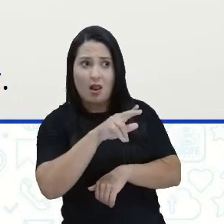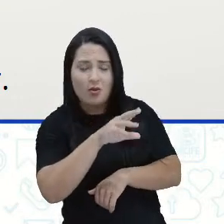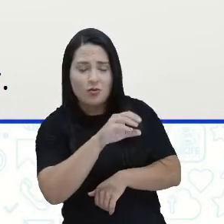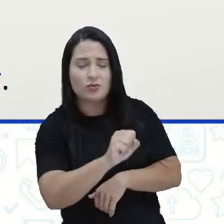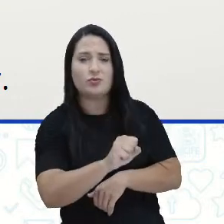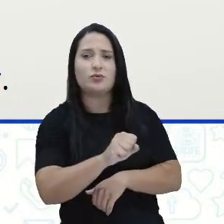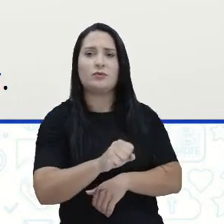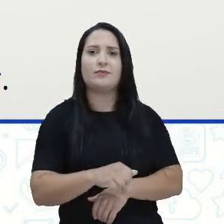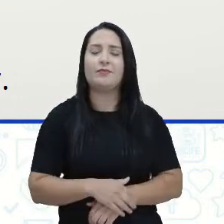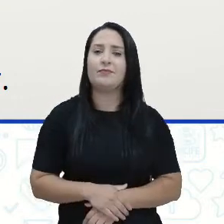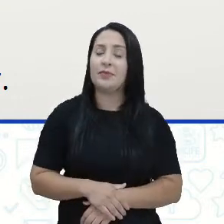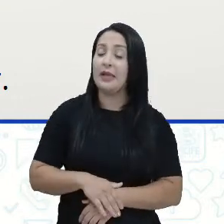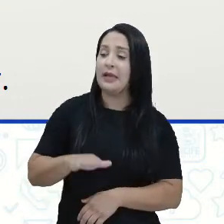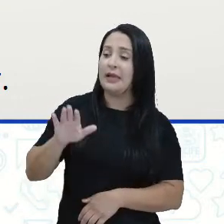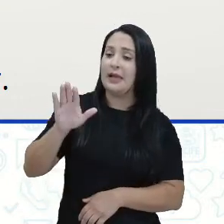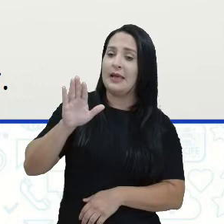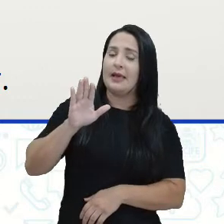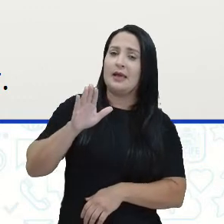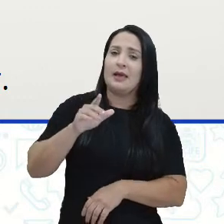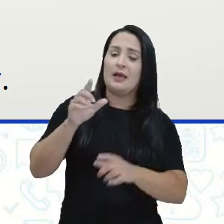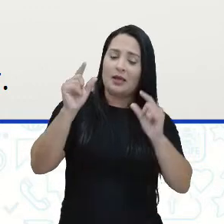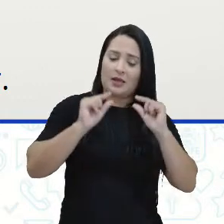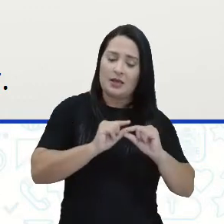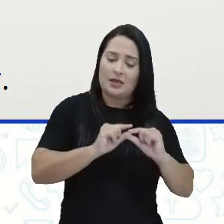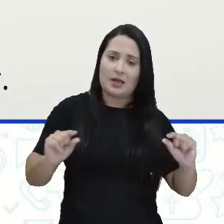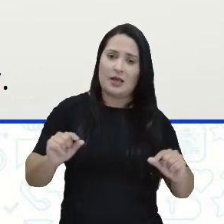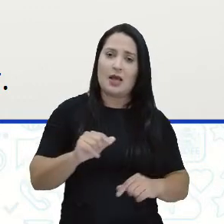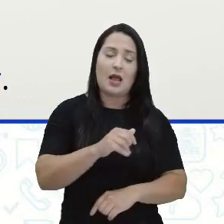Alunos, ouçam o que eu tenho a dizer. De novo, alunos